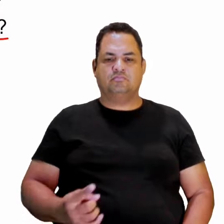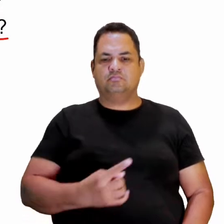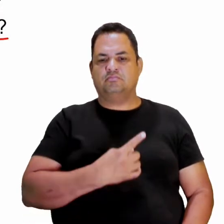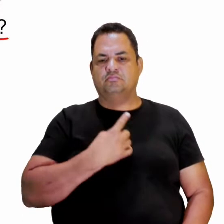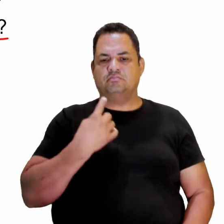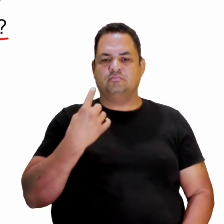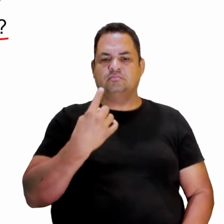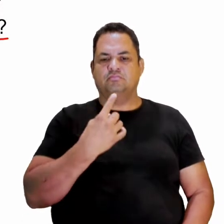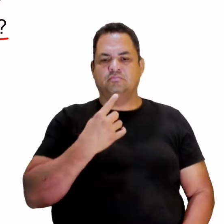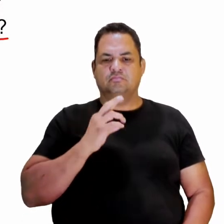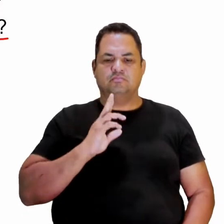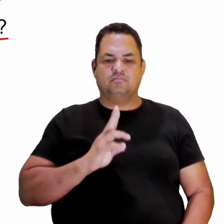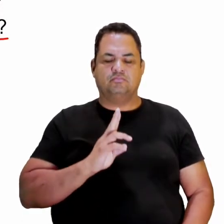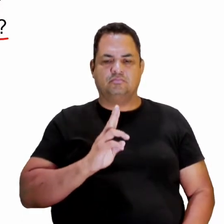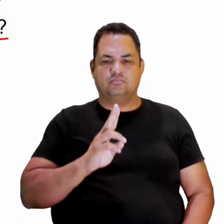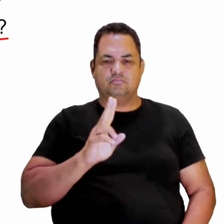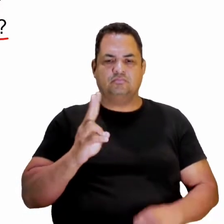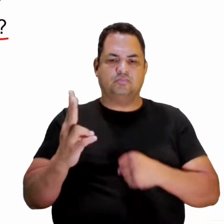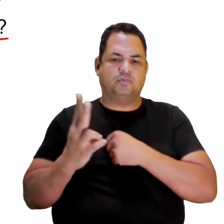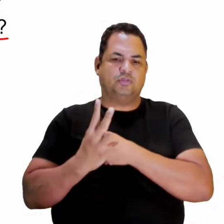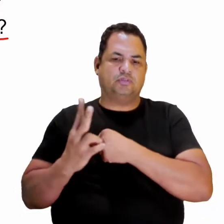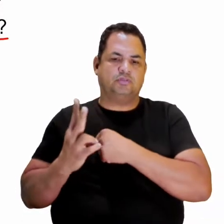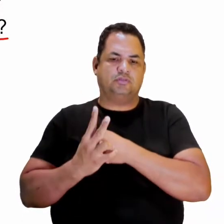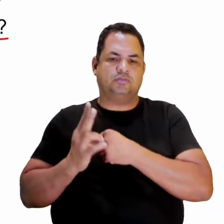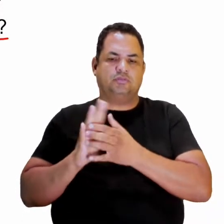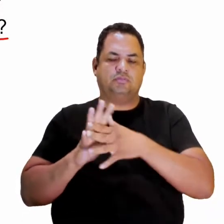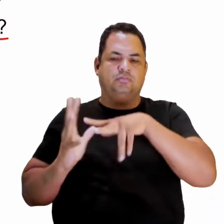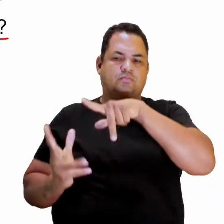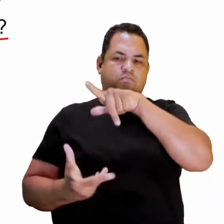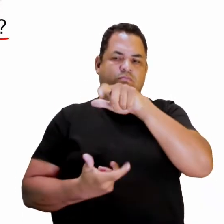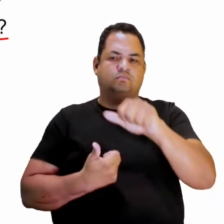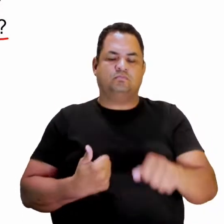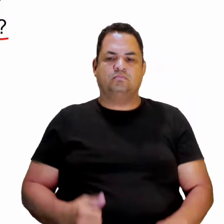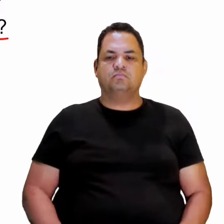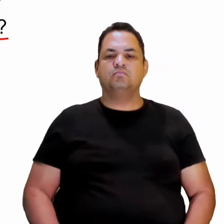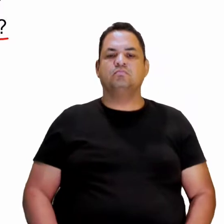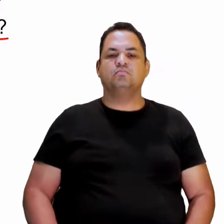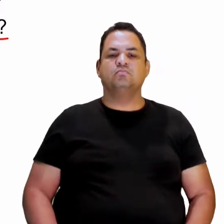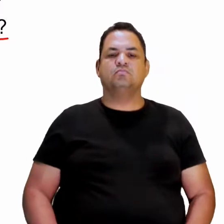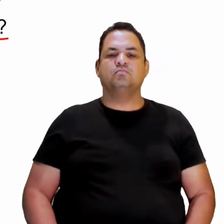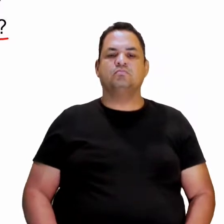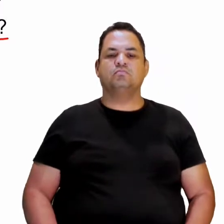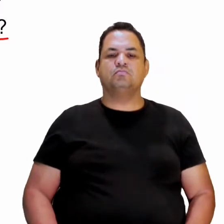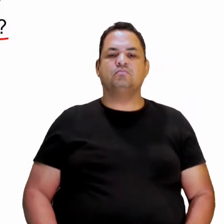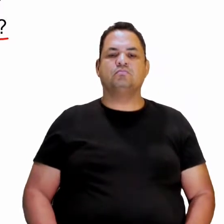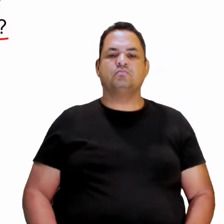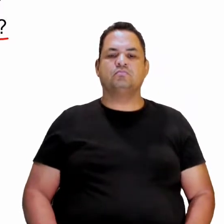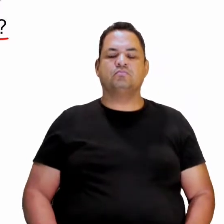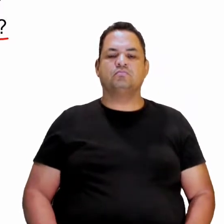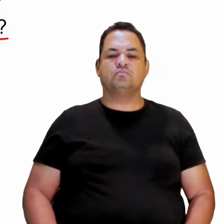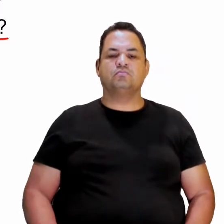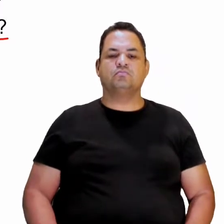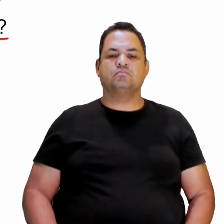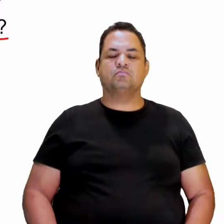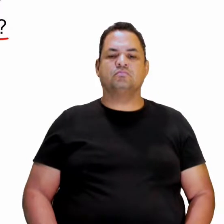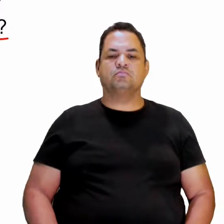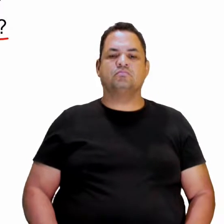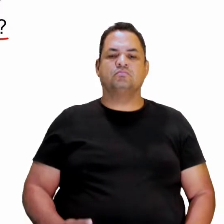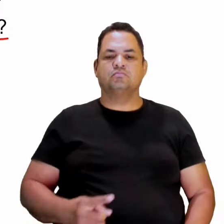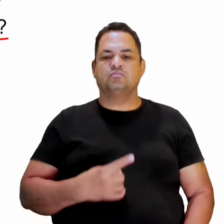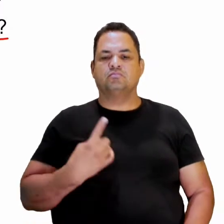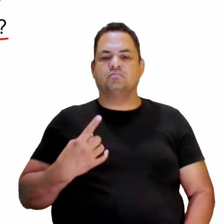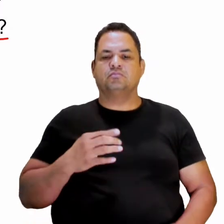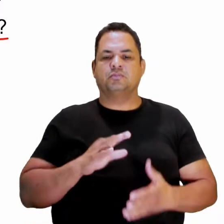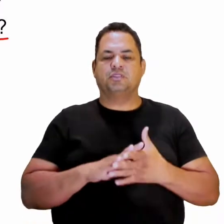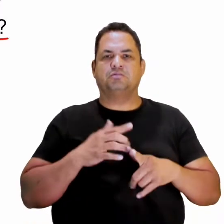estamos conservando o planeta. We are not damaging our world, nós não estamos danificando o nosso